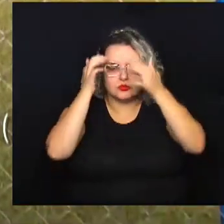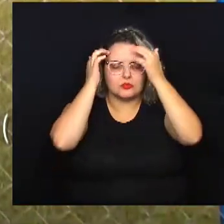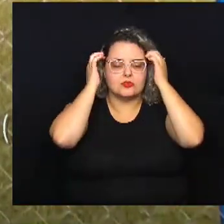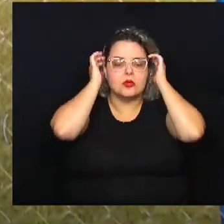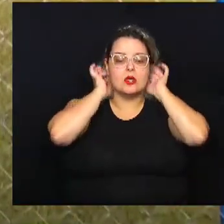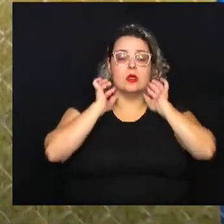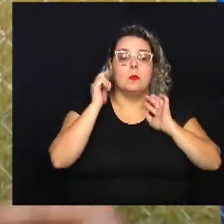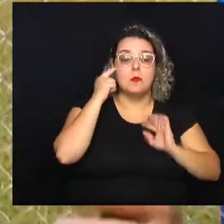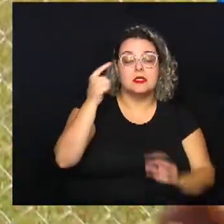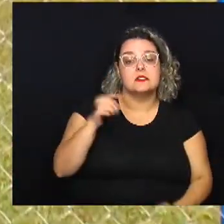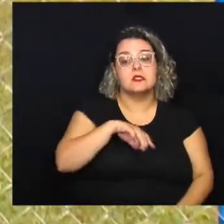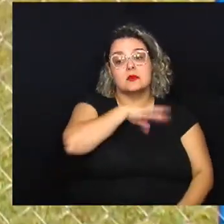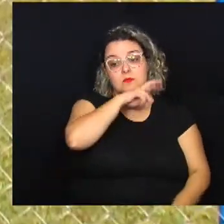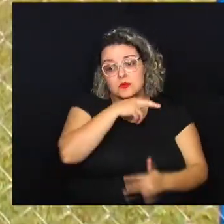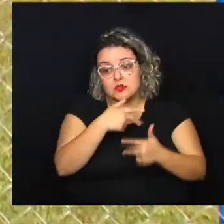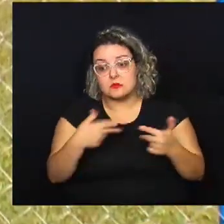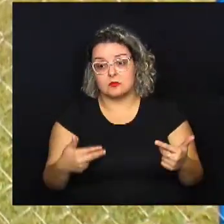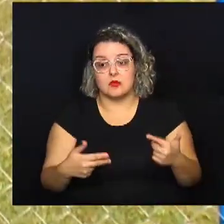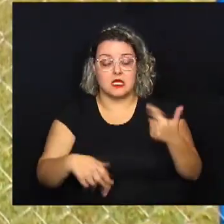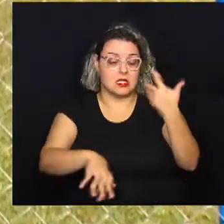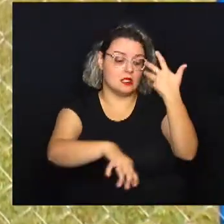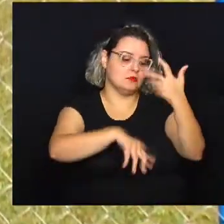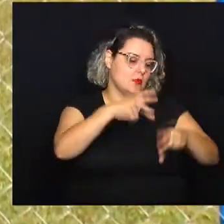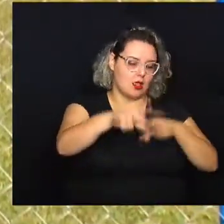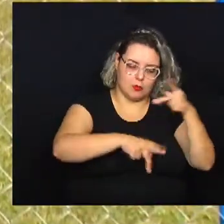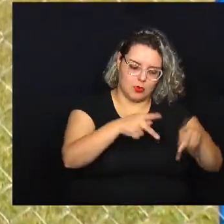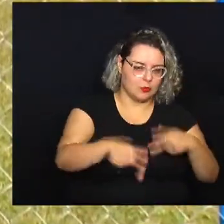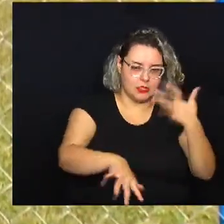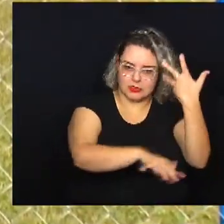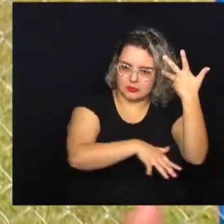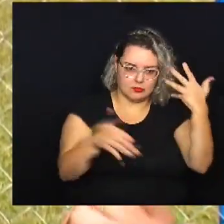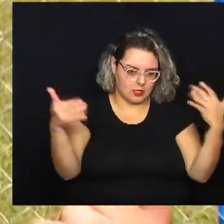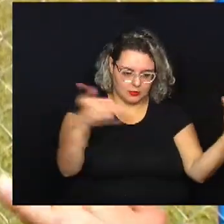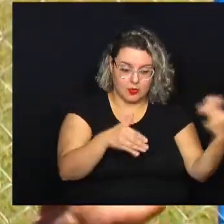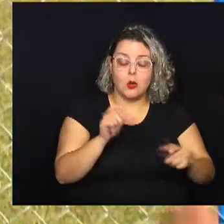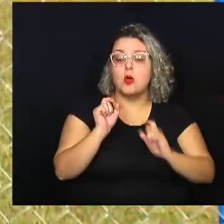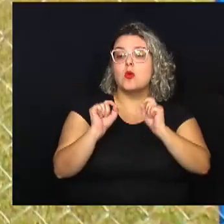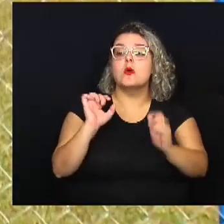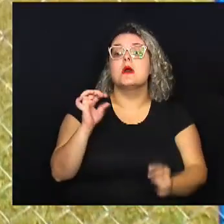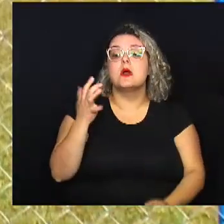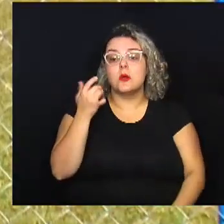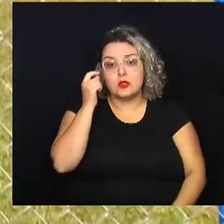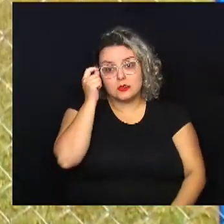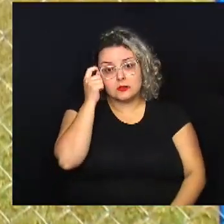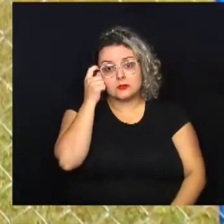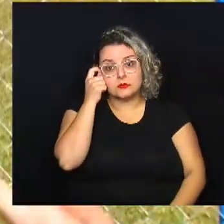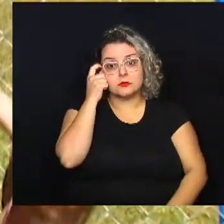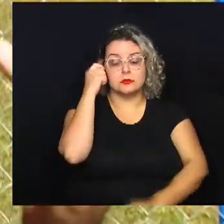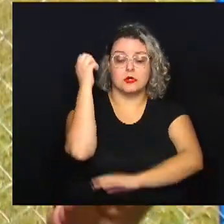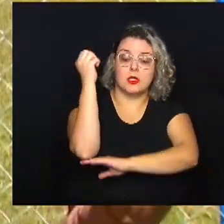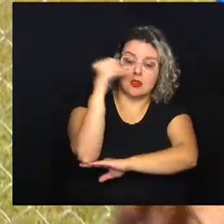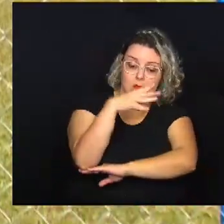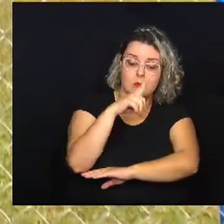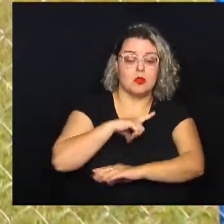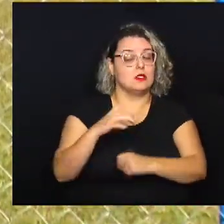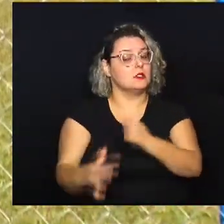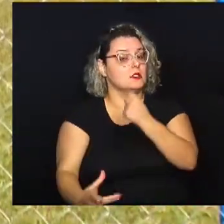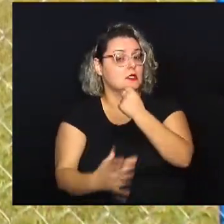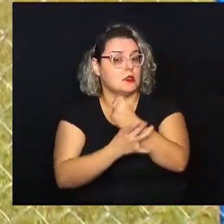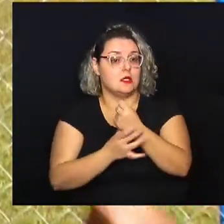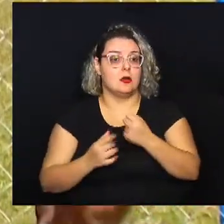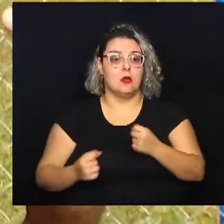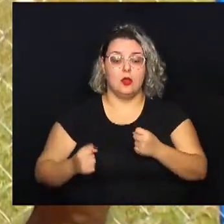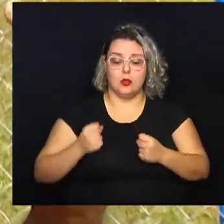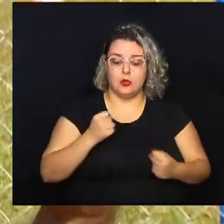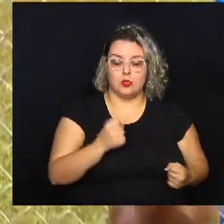nos animais, mas a população é a primeira. Então o que aconteceu? É iluminação para ter segurança, caminhada